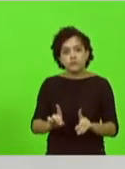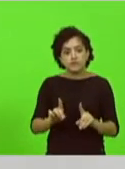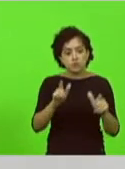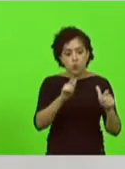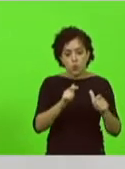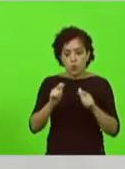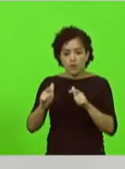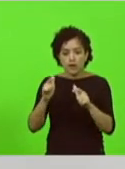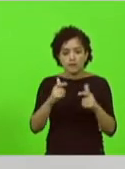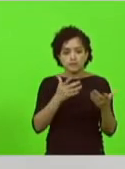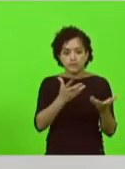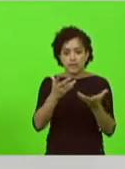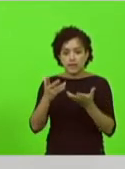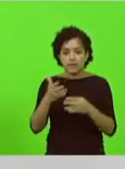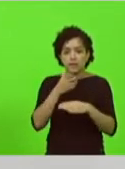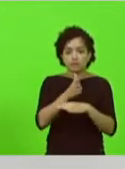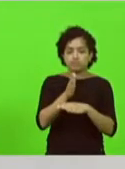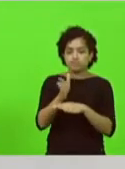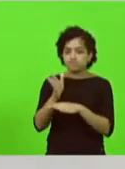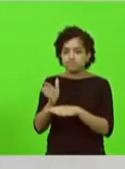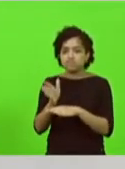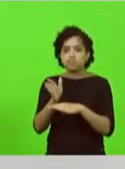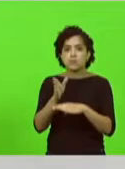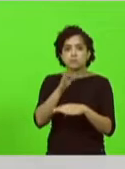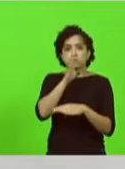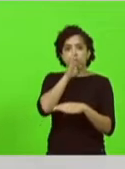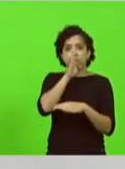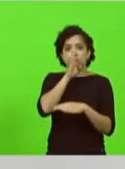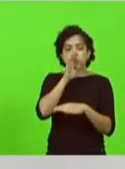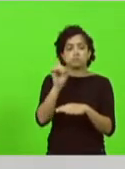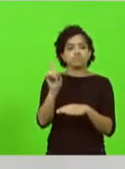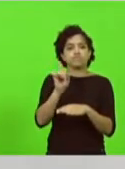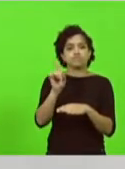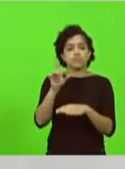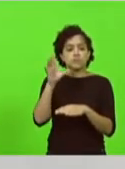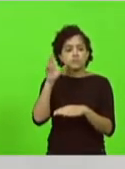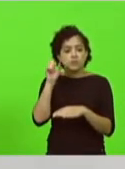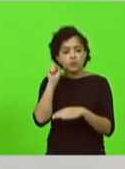tem vontade e não se cale quando ouvir um comentário